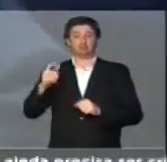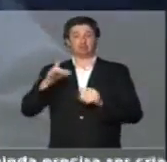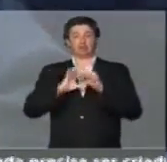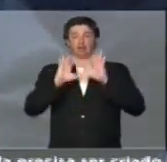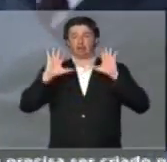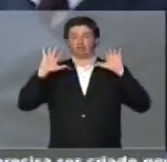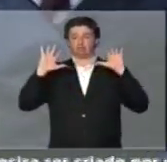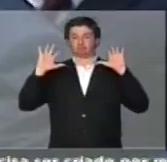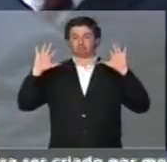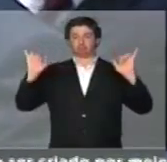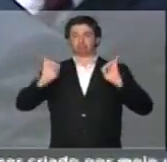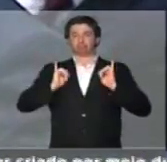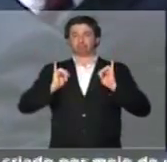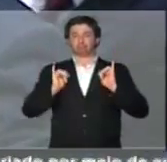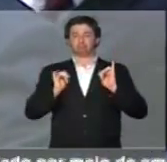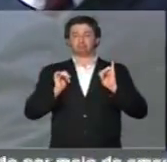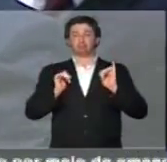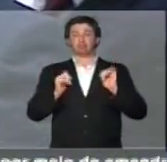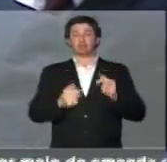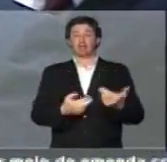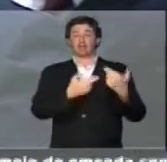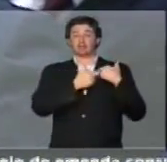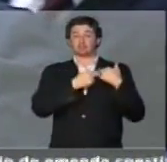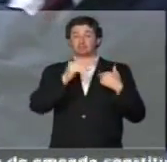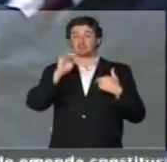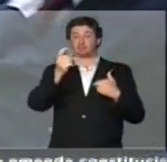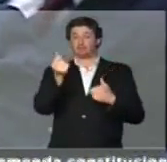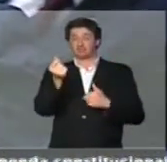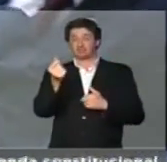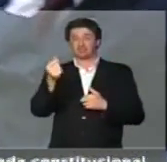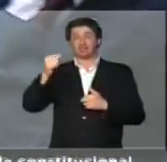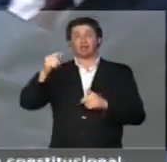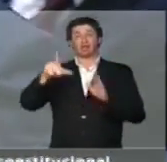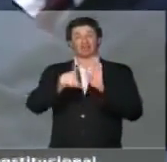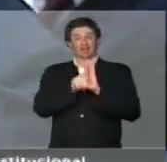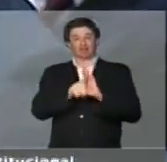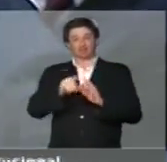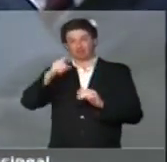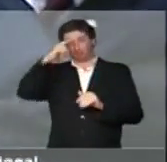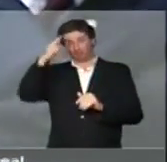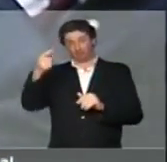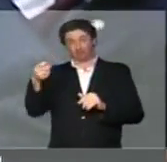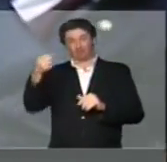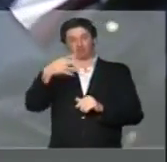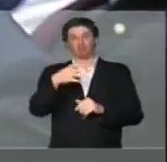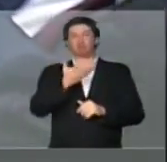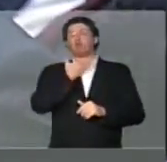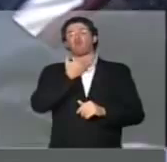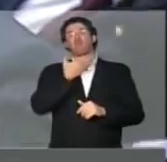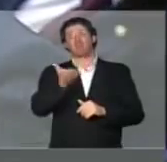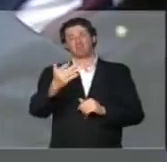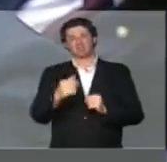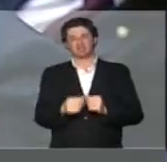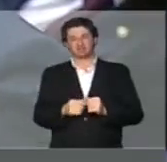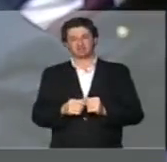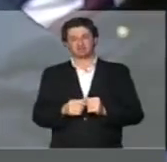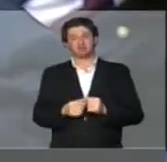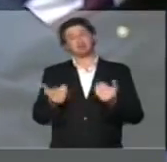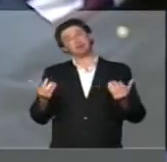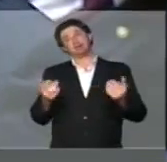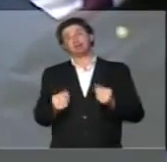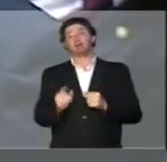livrar do crime da lei de responsabilidade fiscal, inventando esta conversa fiada, e